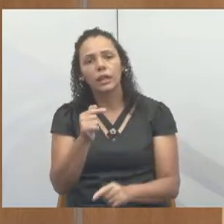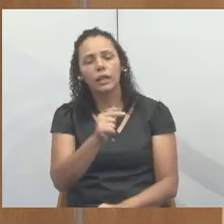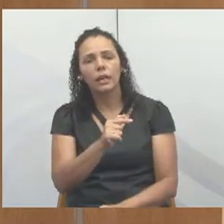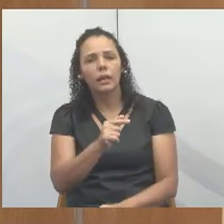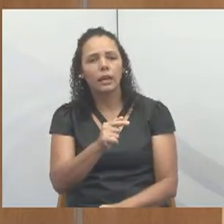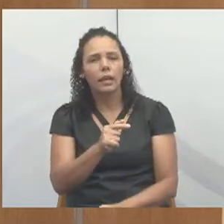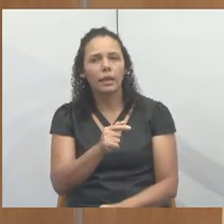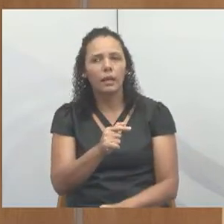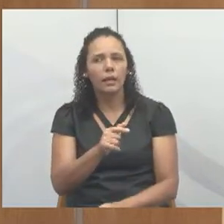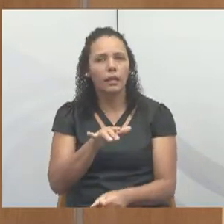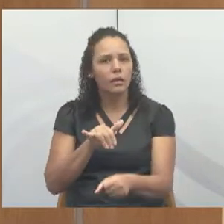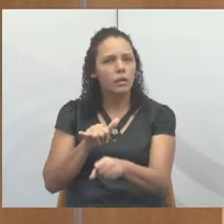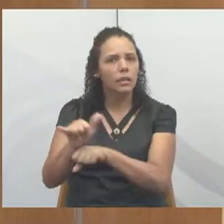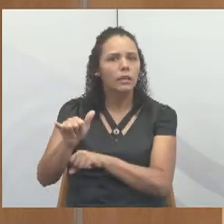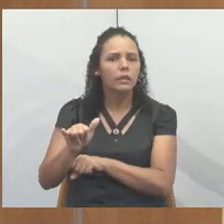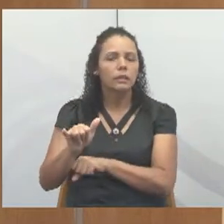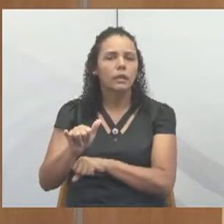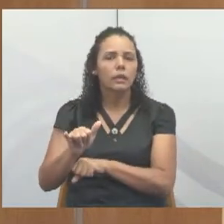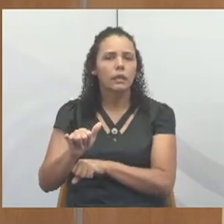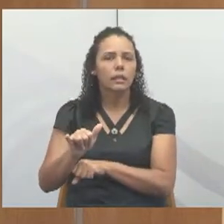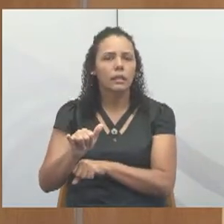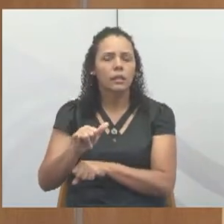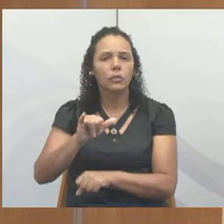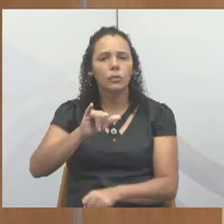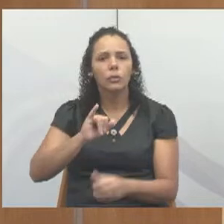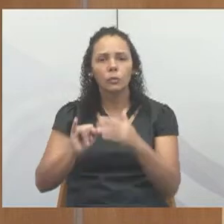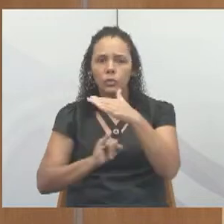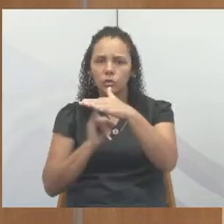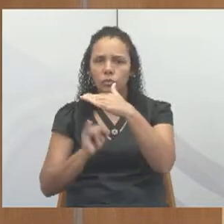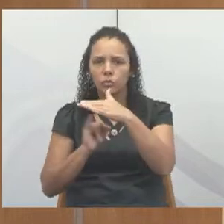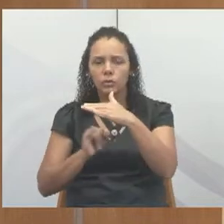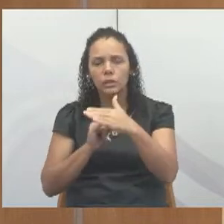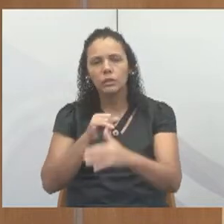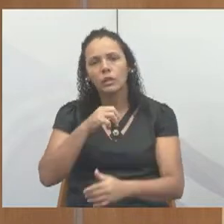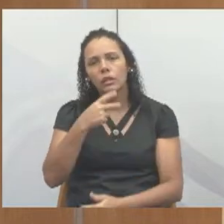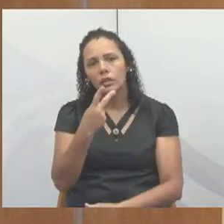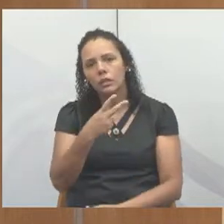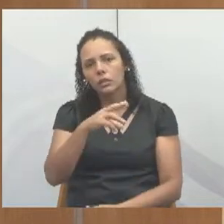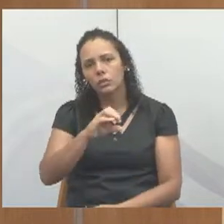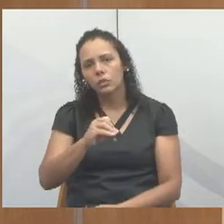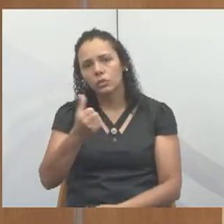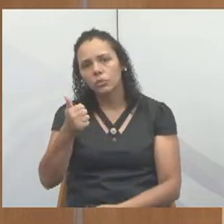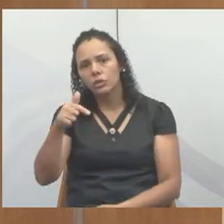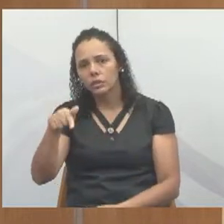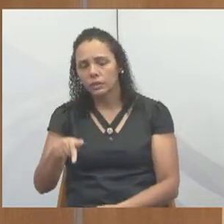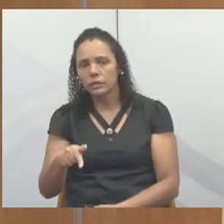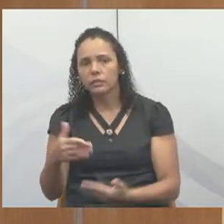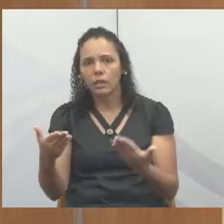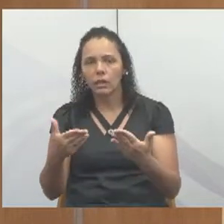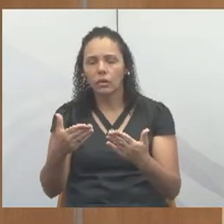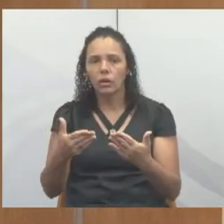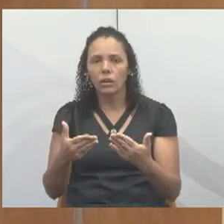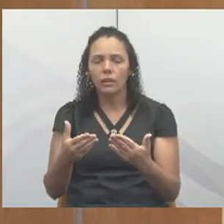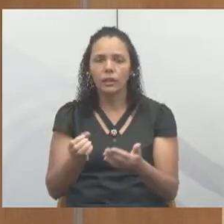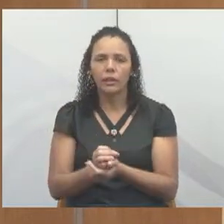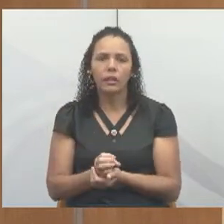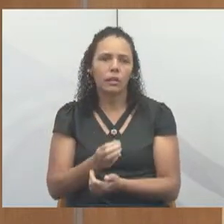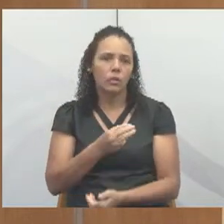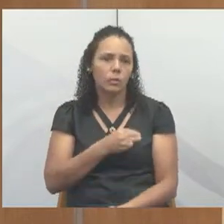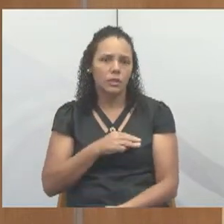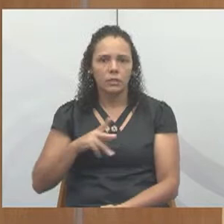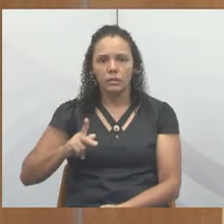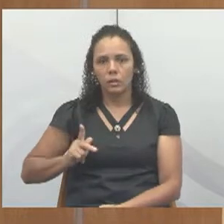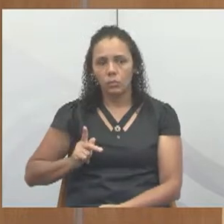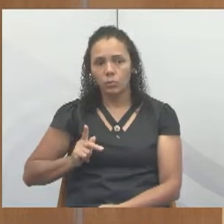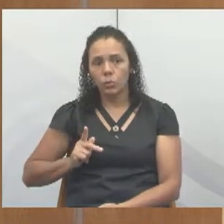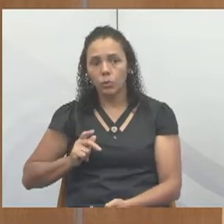instituto deles desde 2017. Inclusive, agora o Ministério Público entrou com uma ação contra a Prefeitura de São José e eles